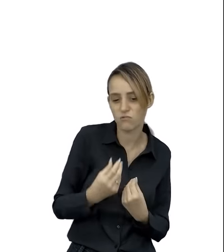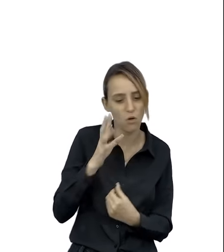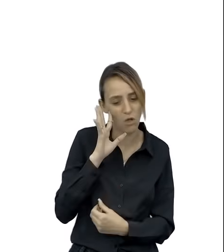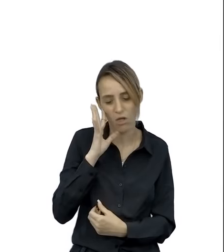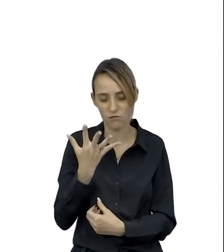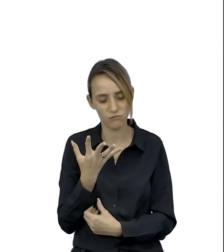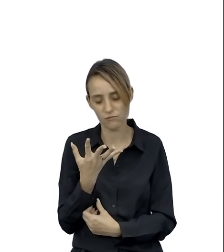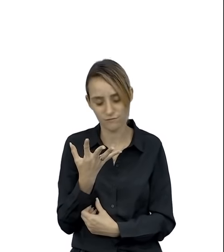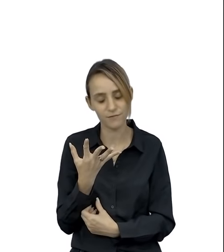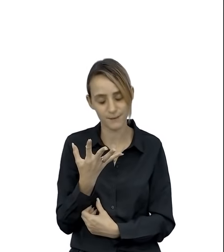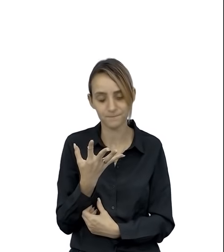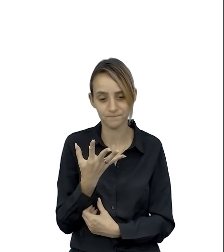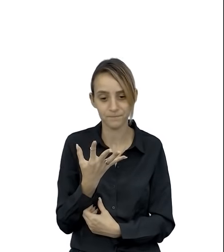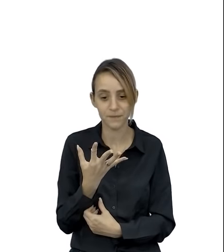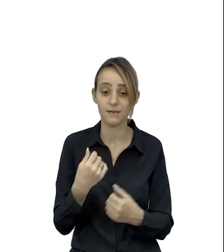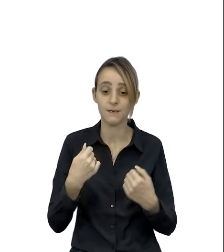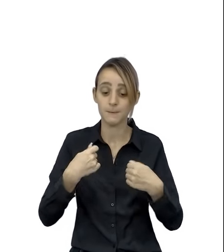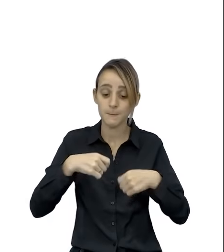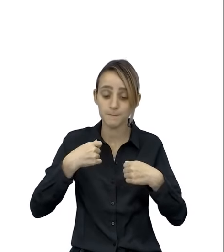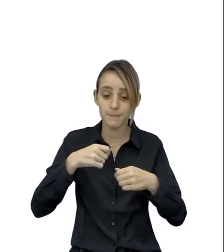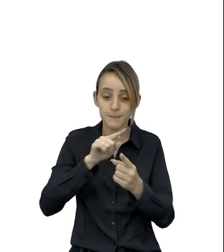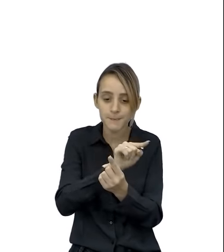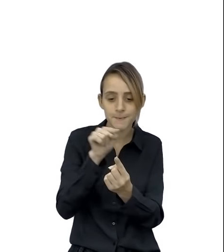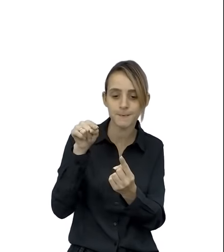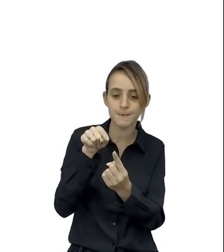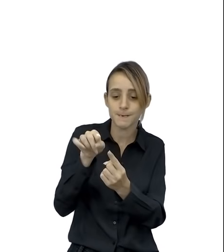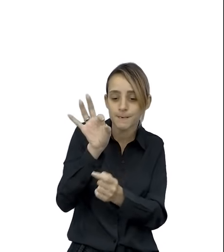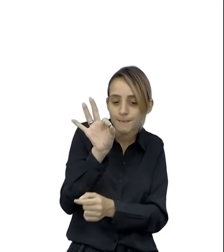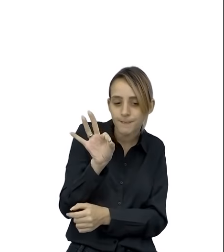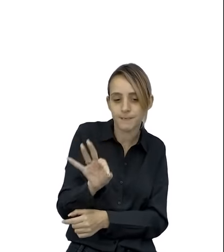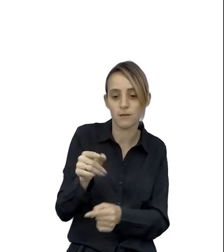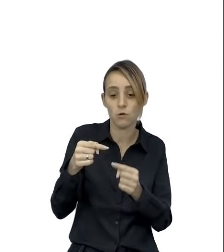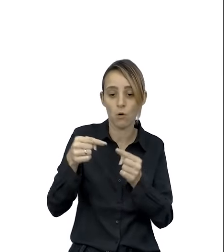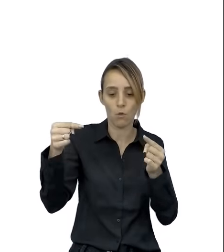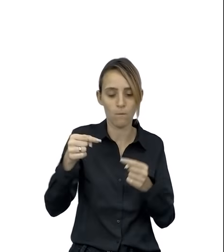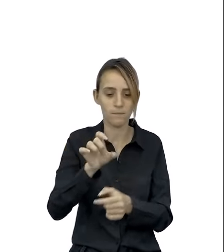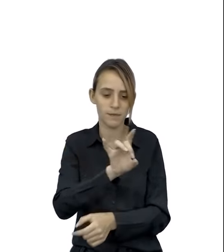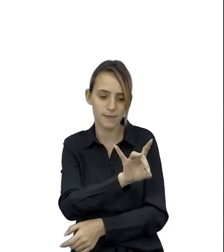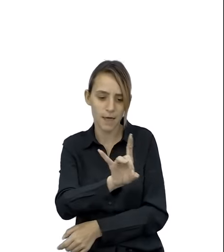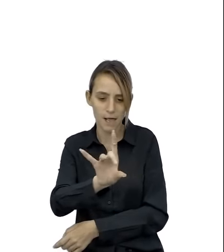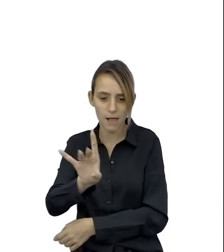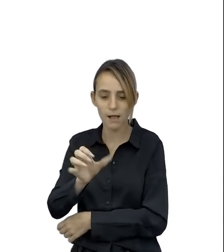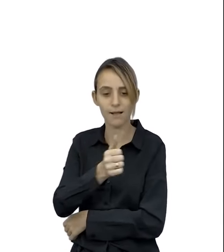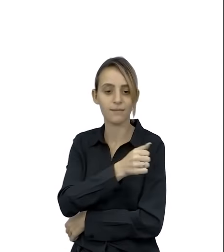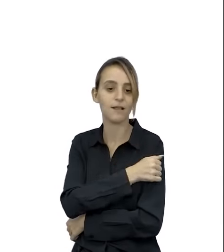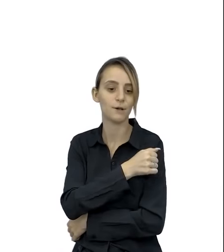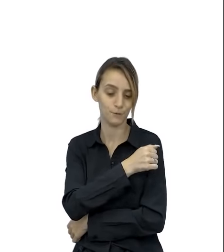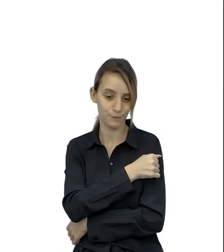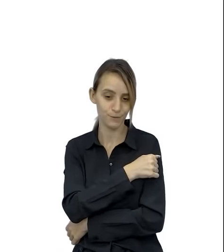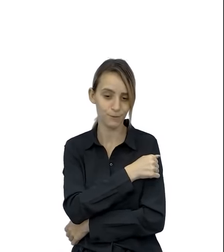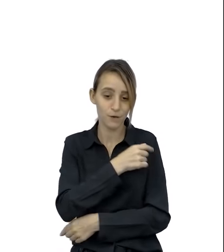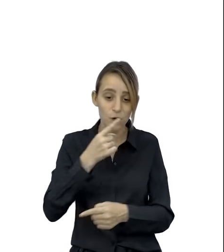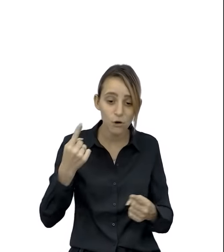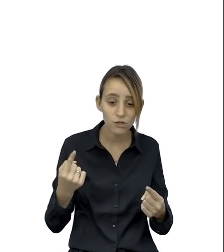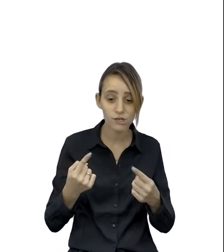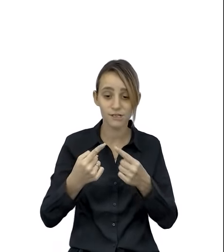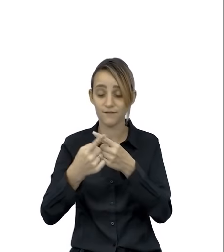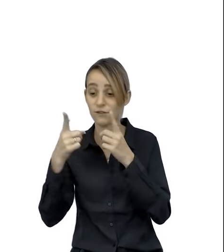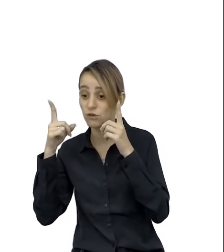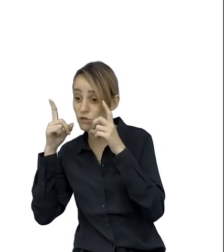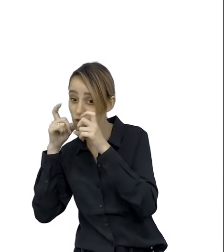problema. Os desafios, né, como a gente já estudou bastante, precisam ser